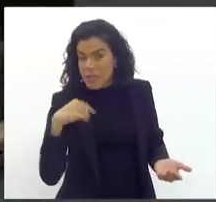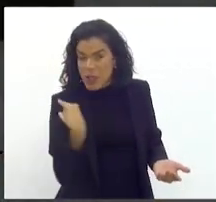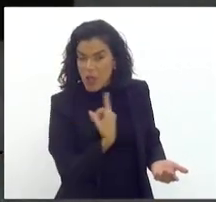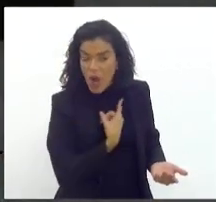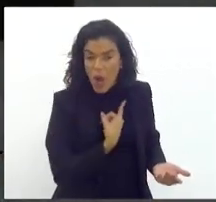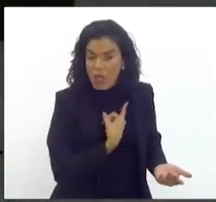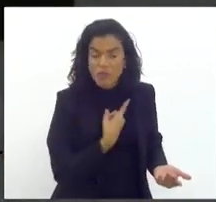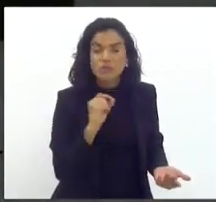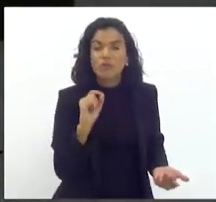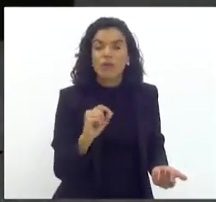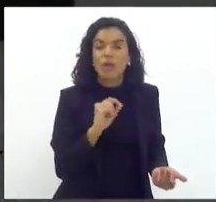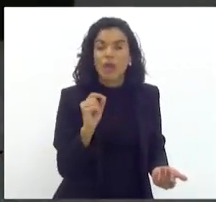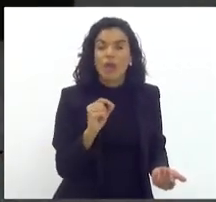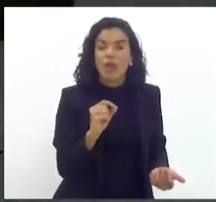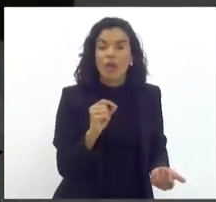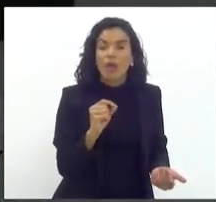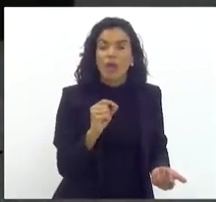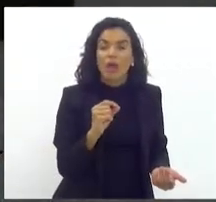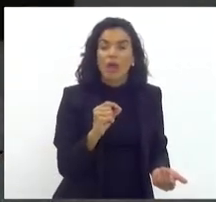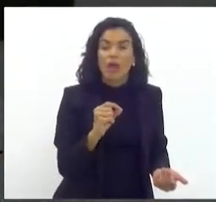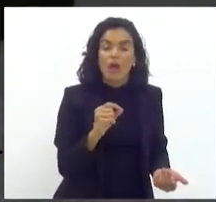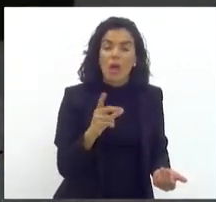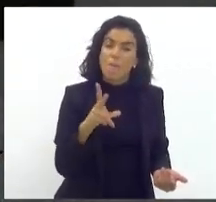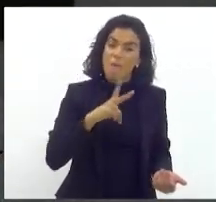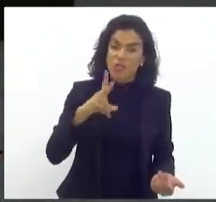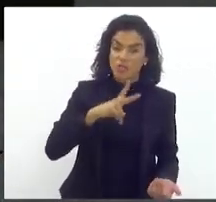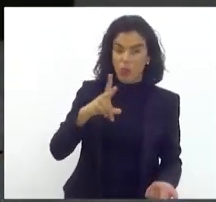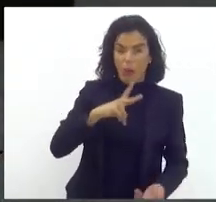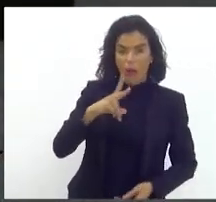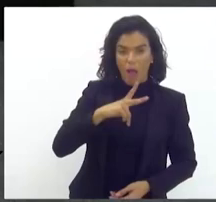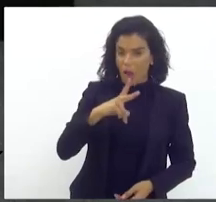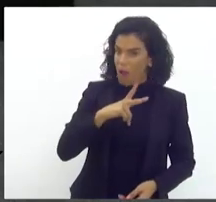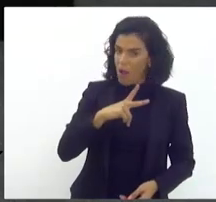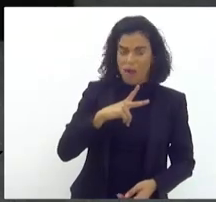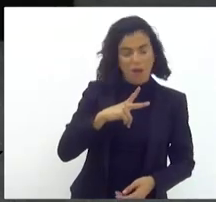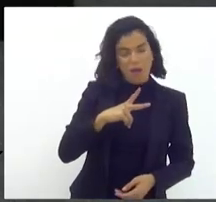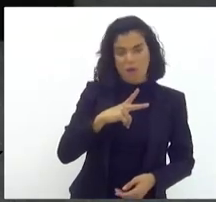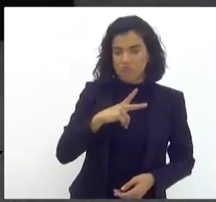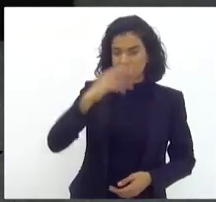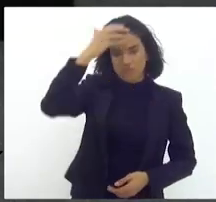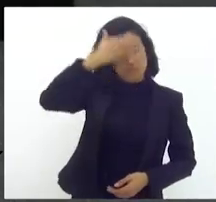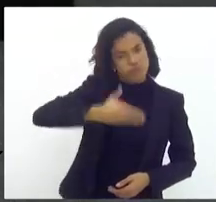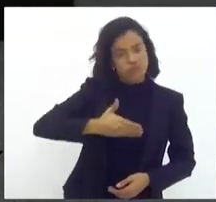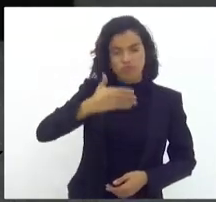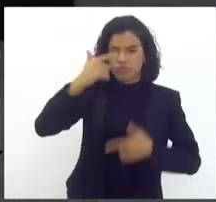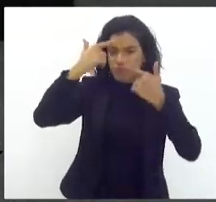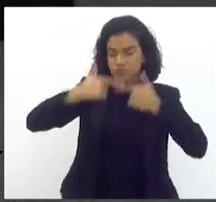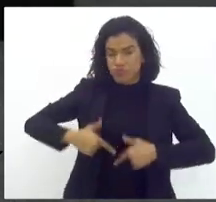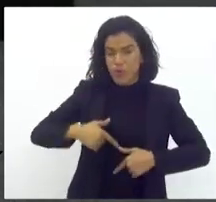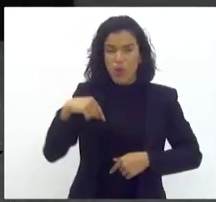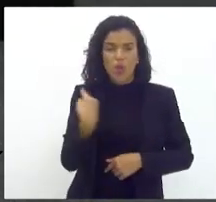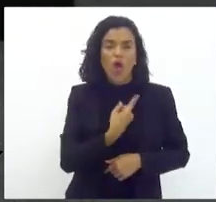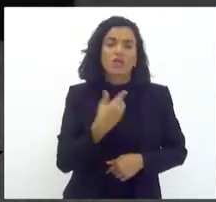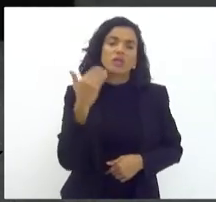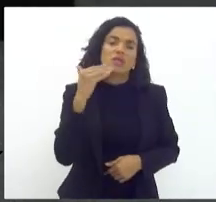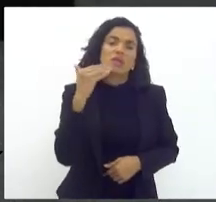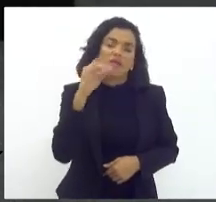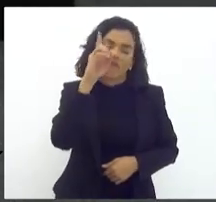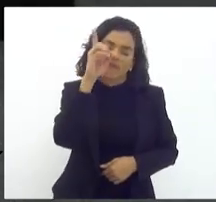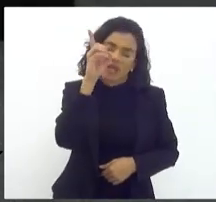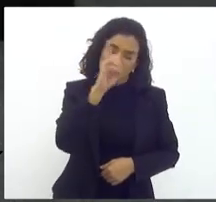descambarmos para o lado pessoal Todos nós temos defeitos Anderson